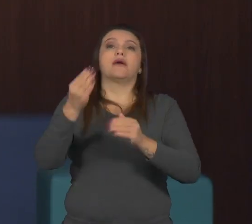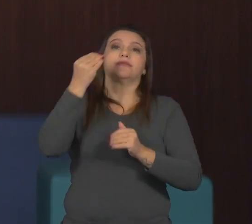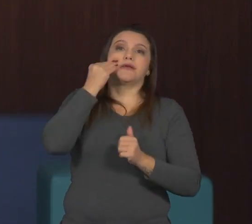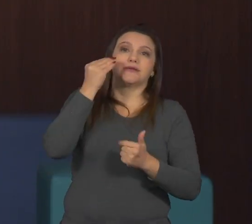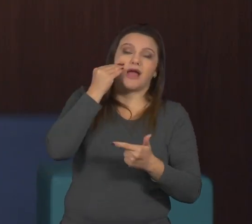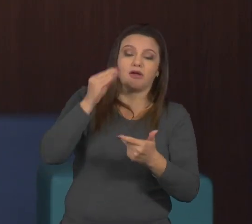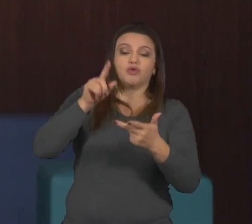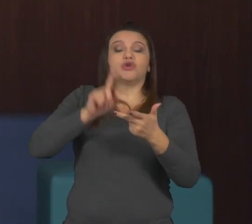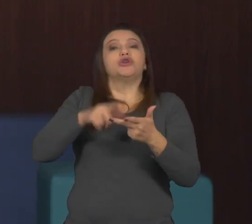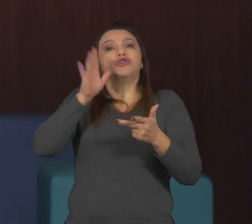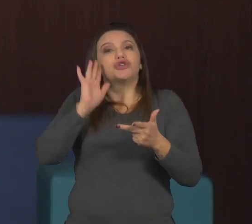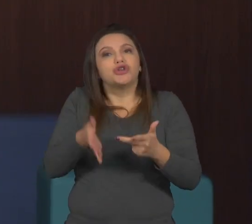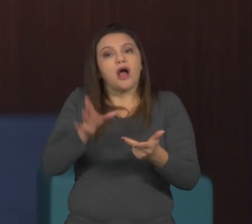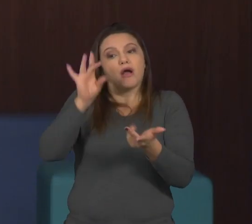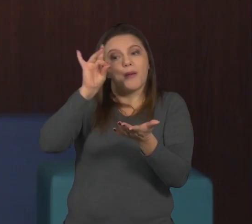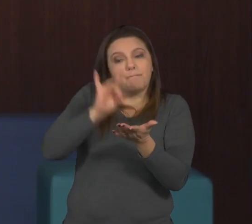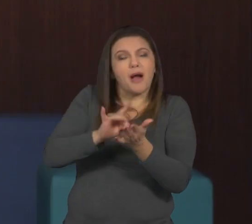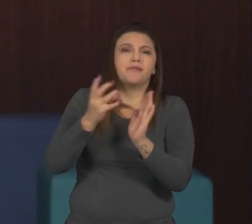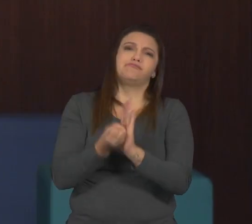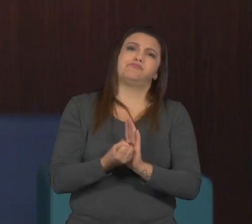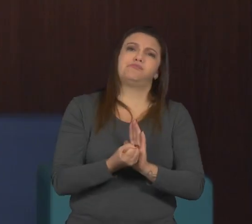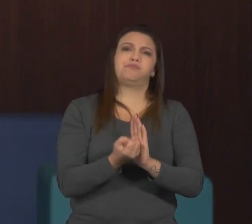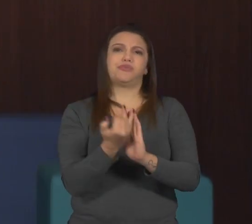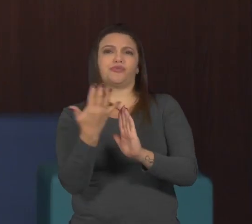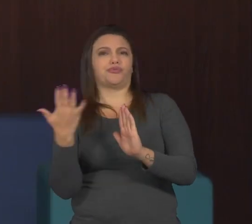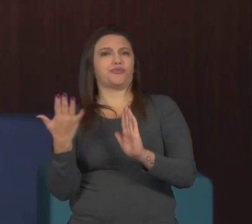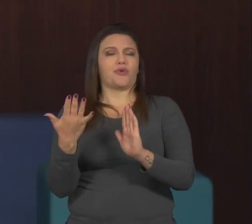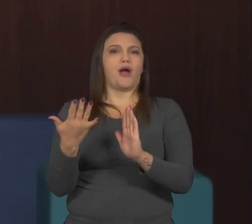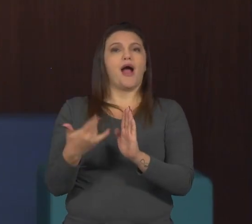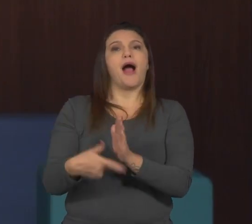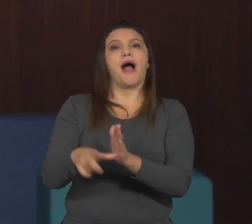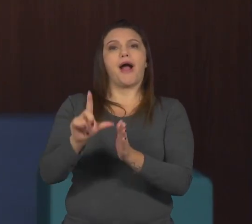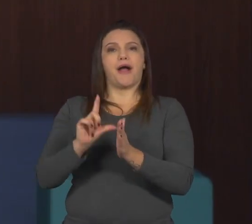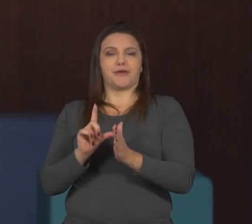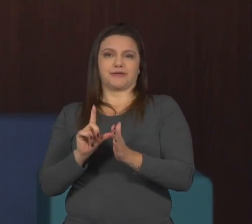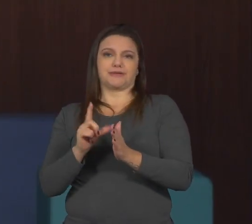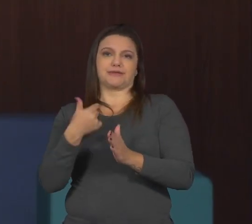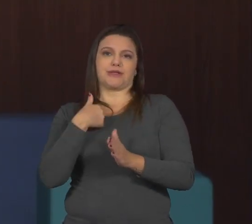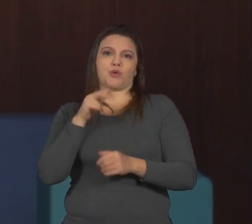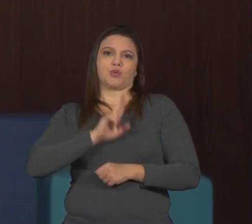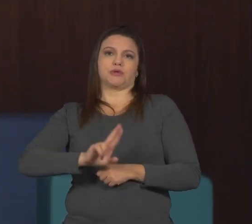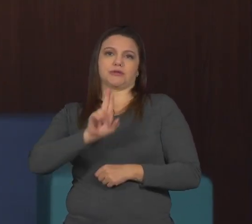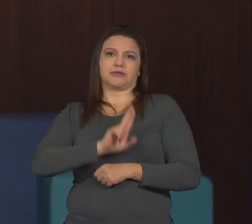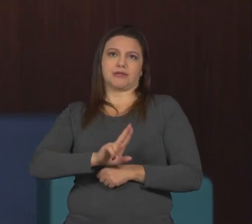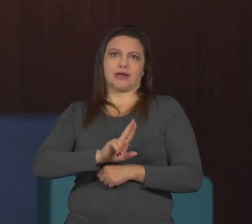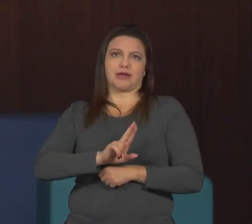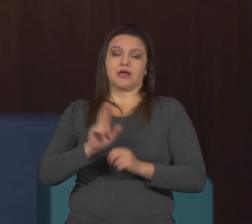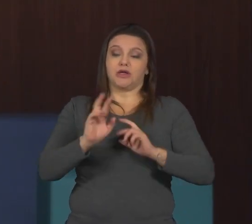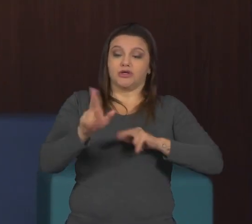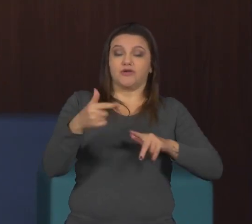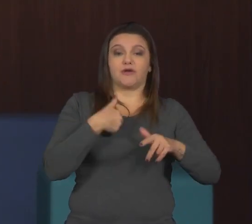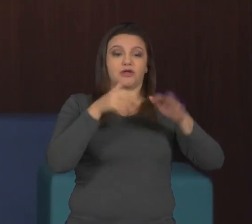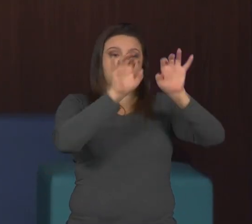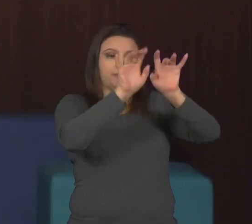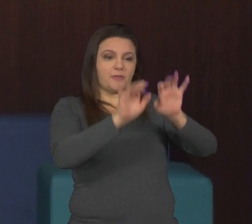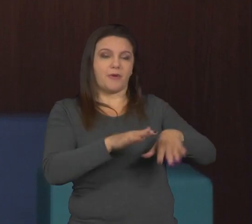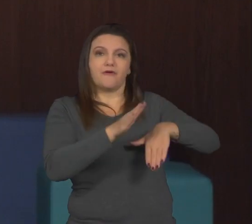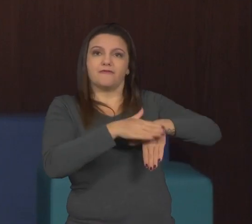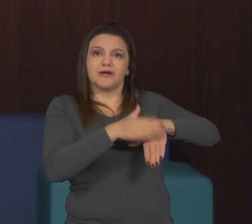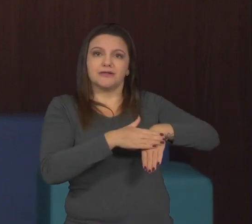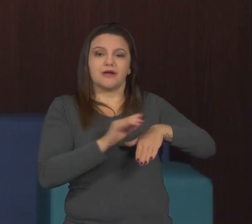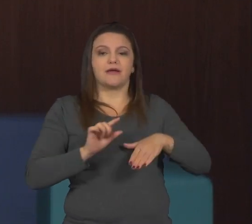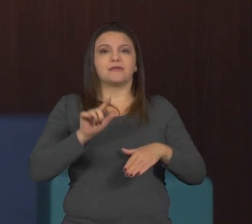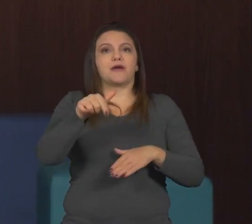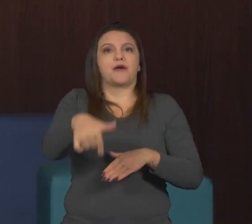antes de eu estar usando ele agora. Então, é diferente de eu fazer e eu validar, eu avaliar, eu testar,